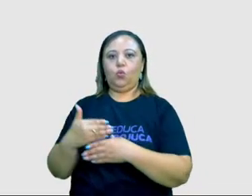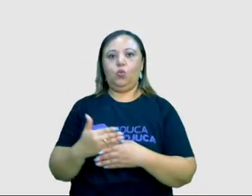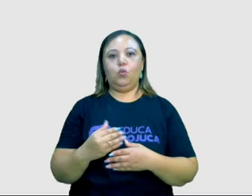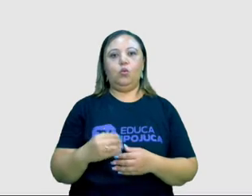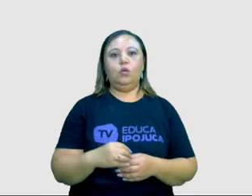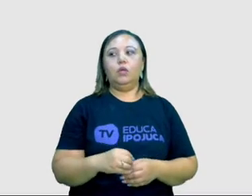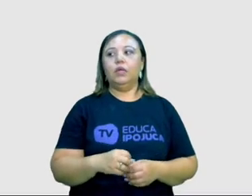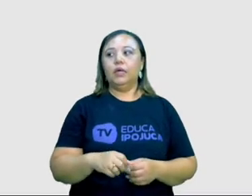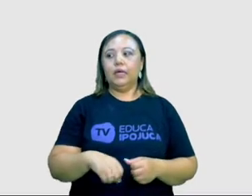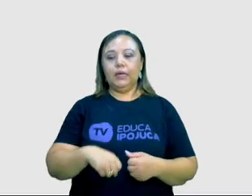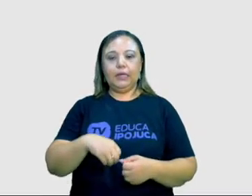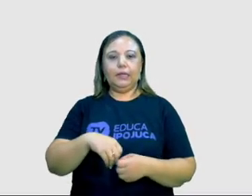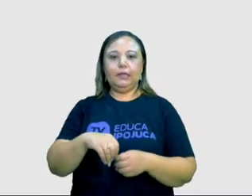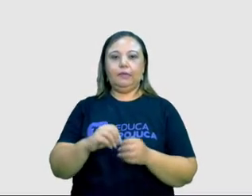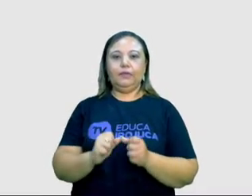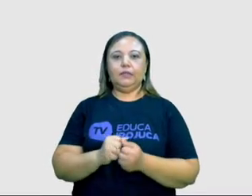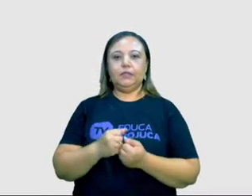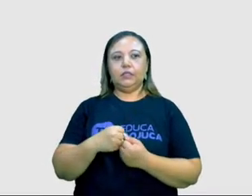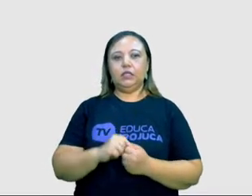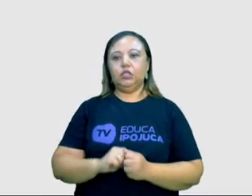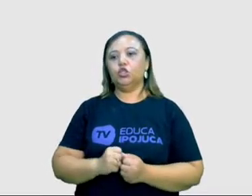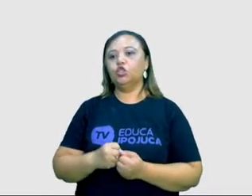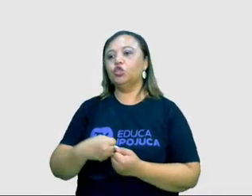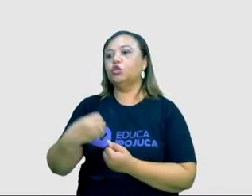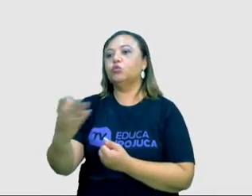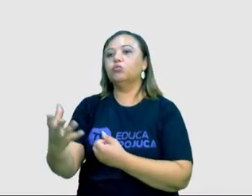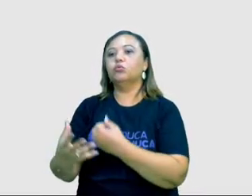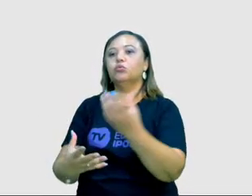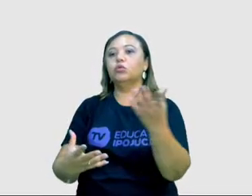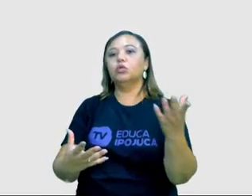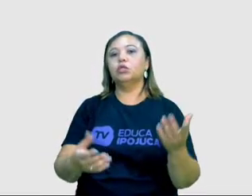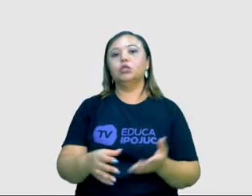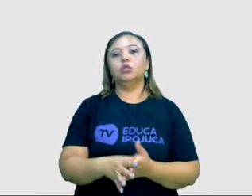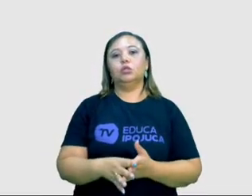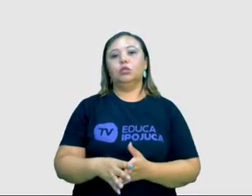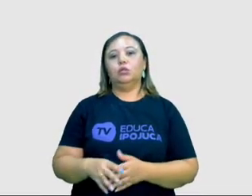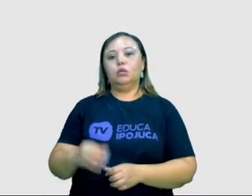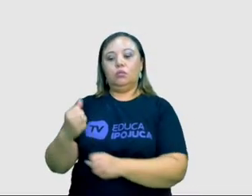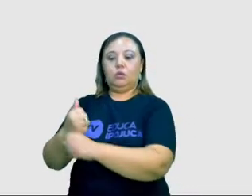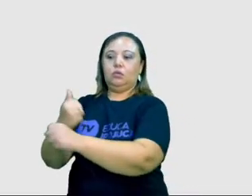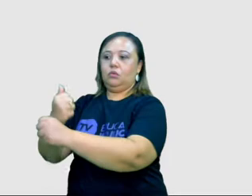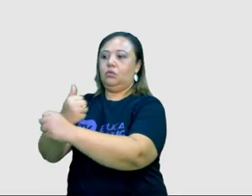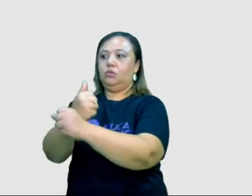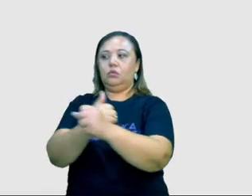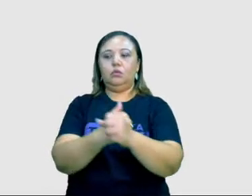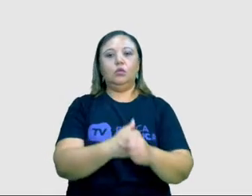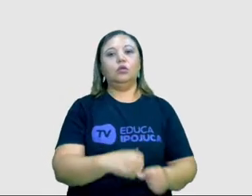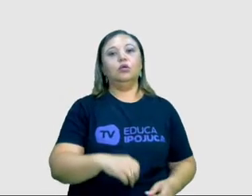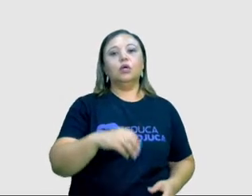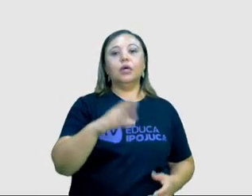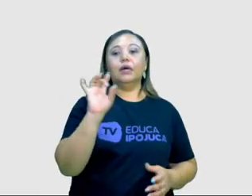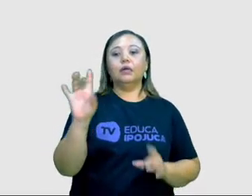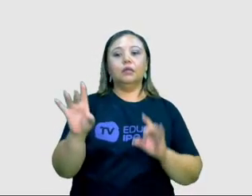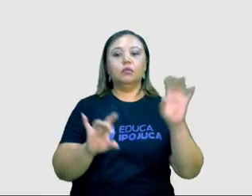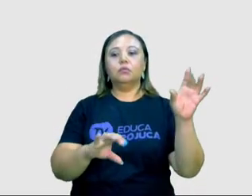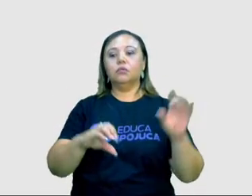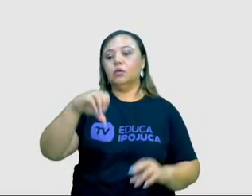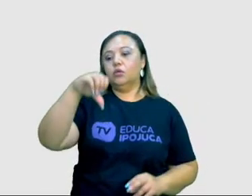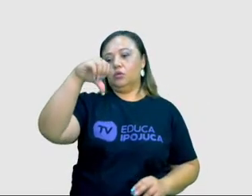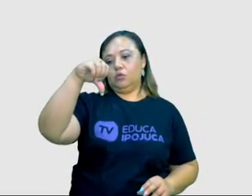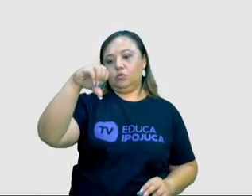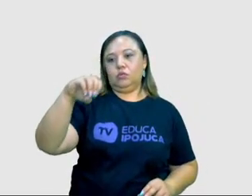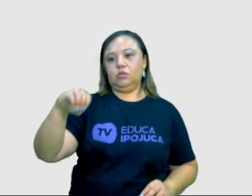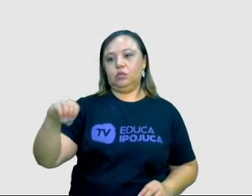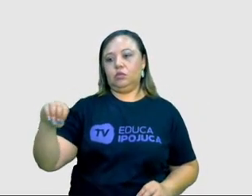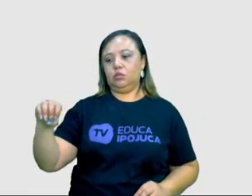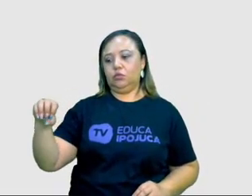para algumas obras. Cada uma deve receber 900 tijolos. Para quantas obras essa carga